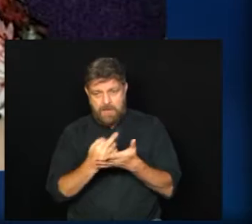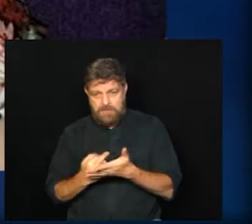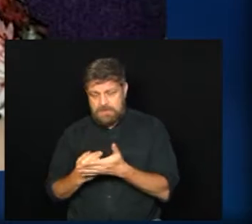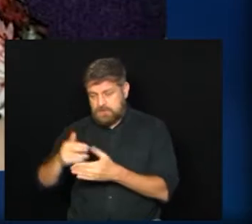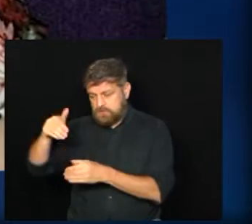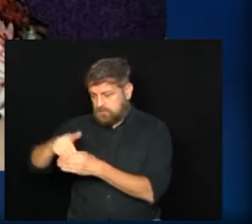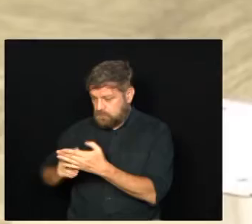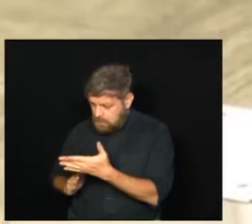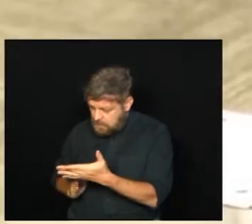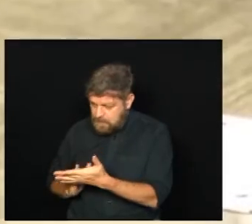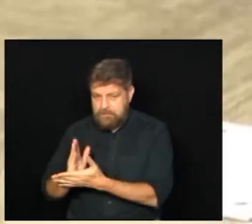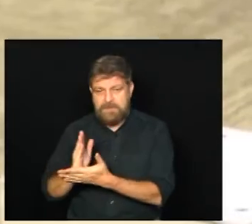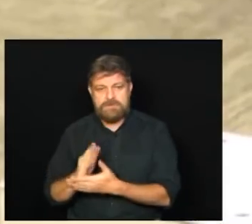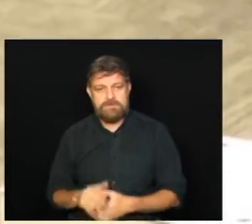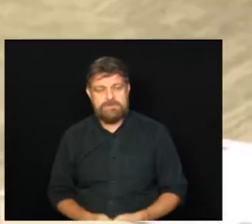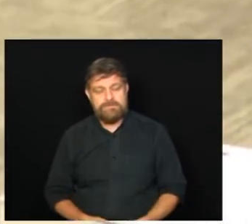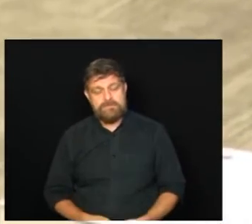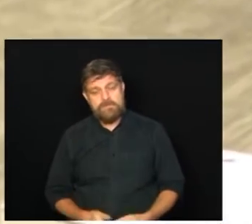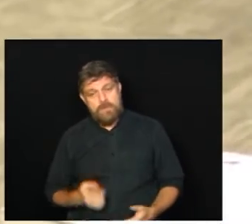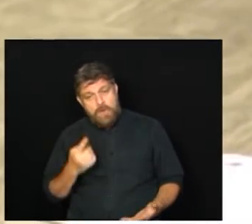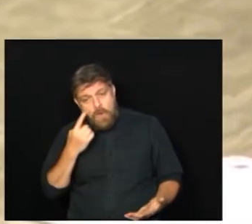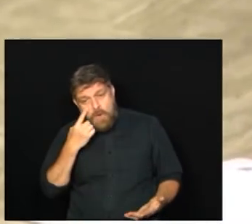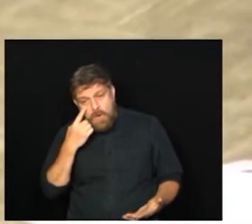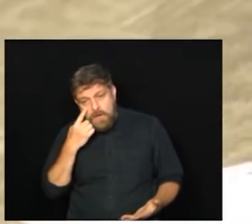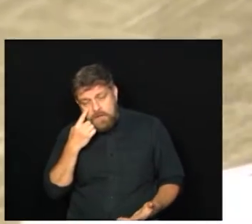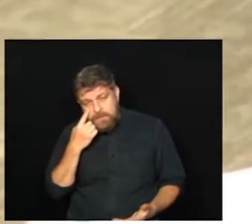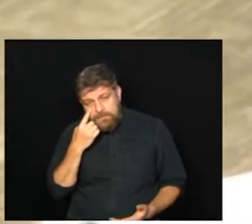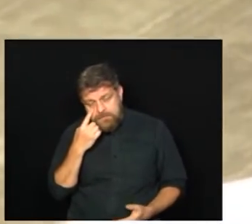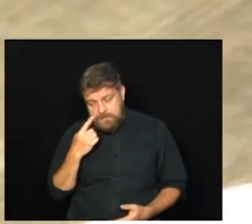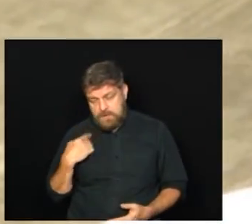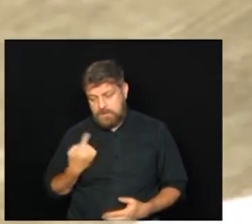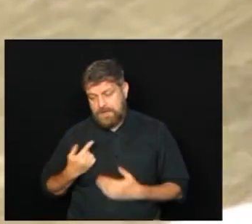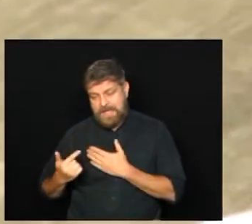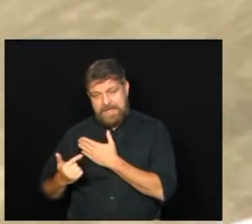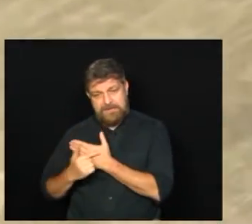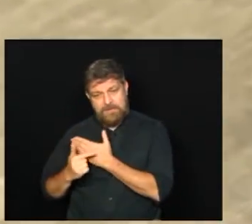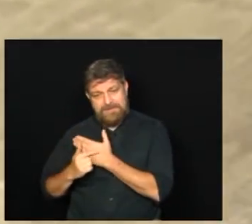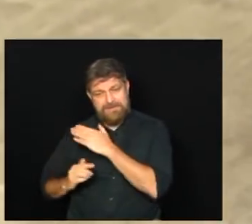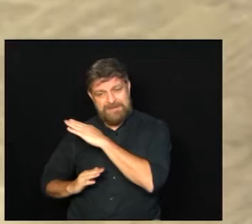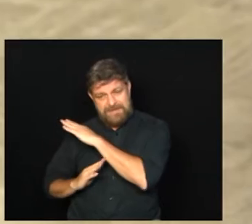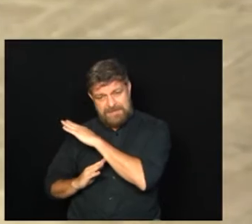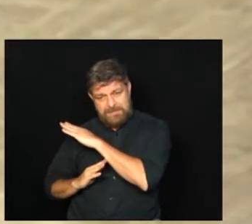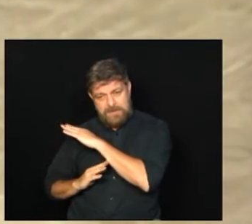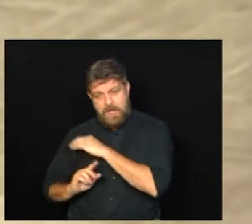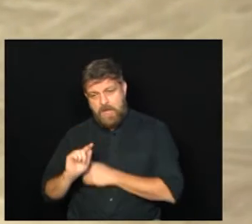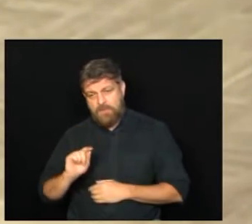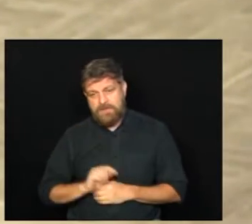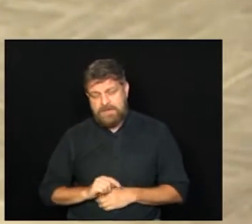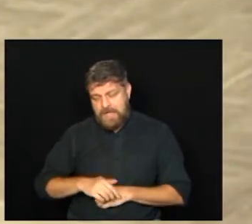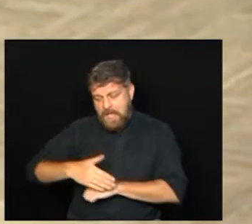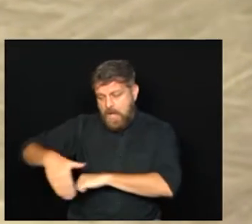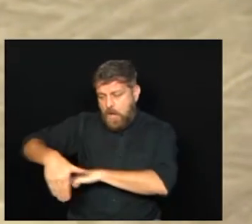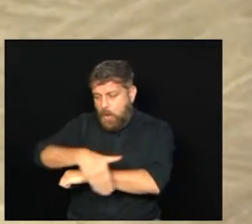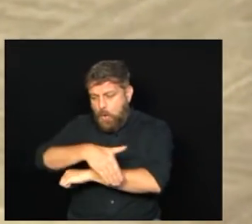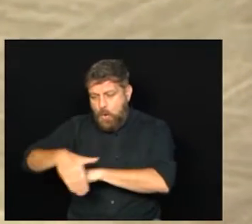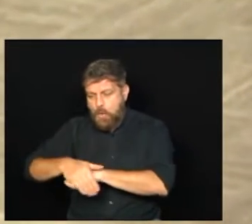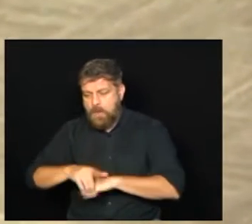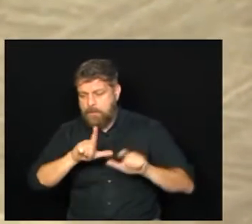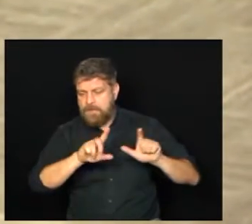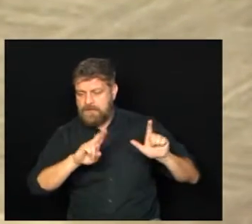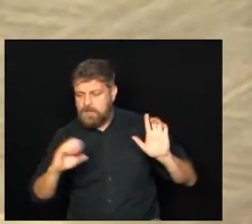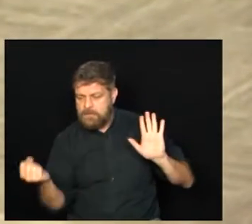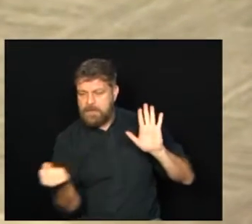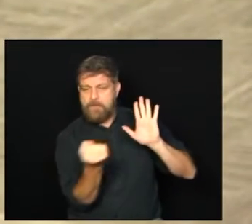aprovado pelo plenário. Olha, uma das atribuições da casa, né, é nomear ruas,